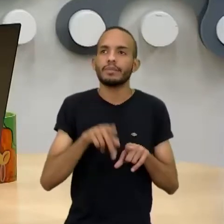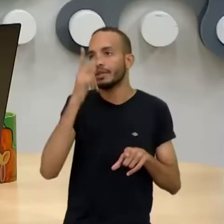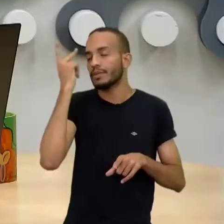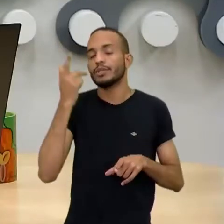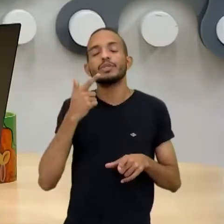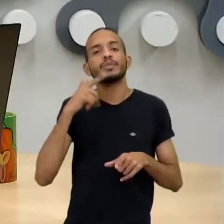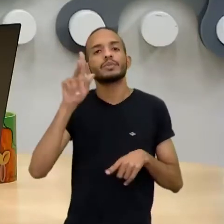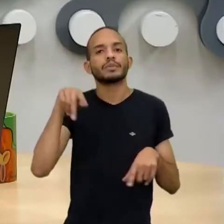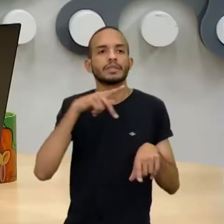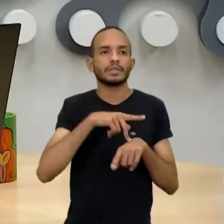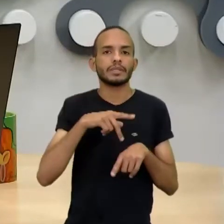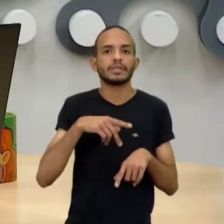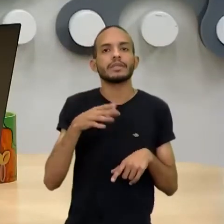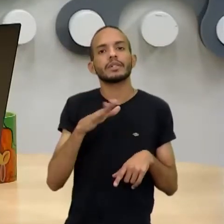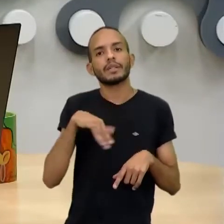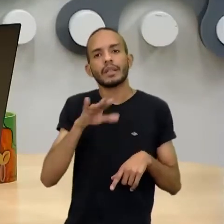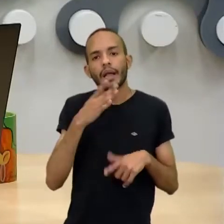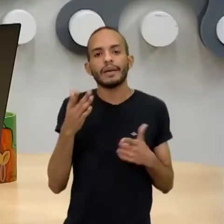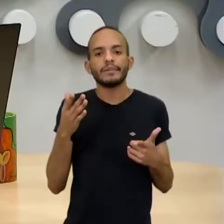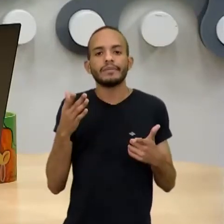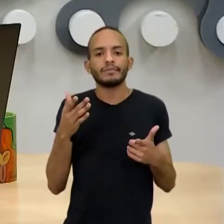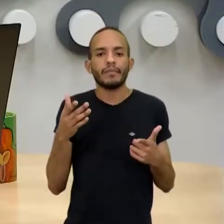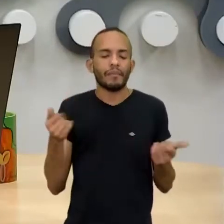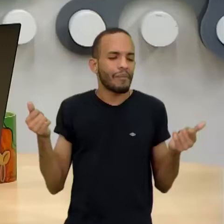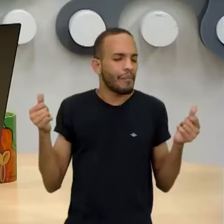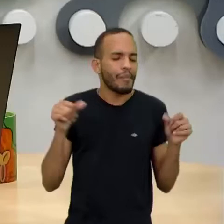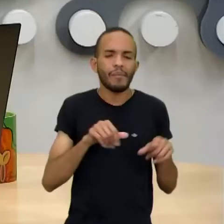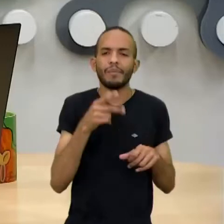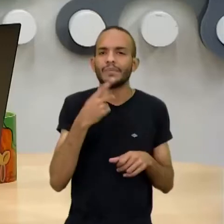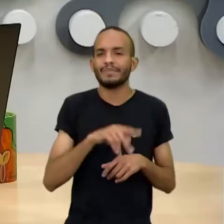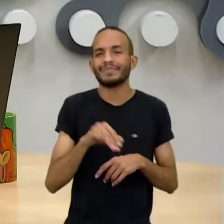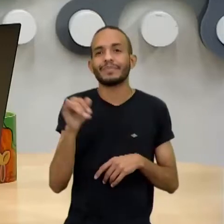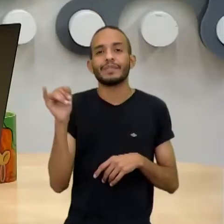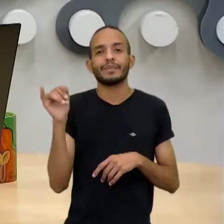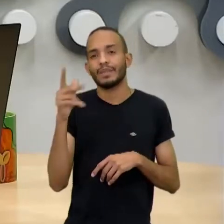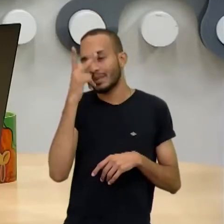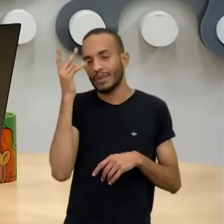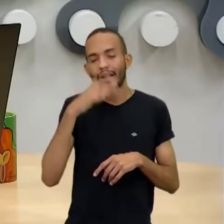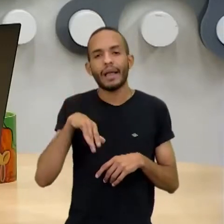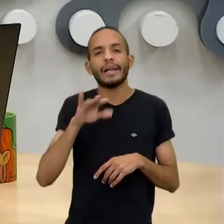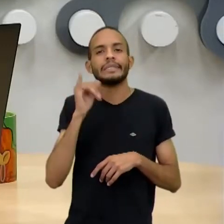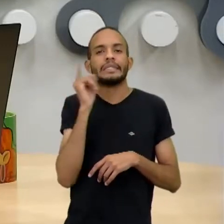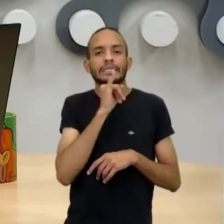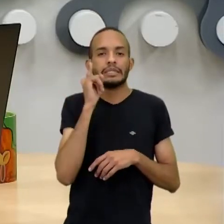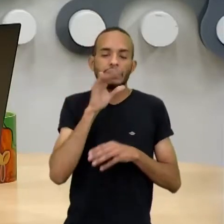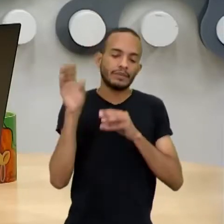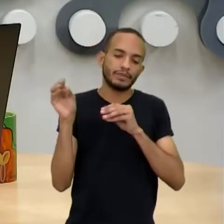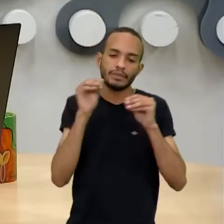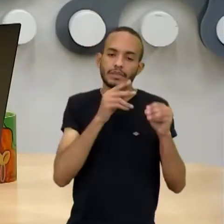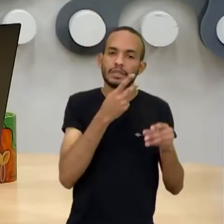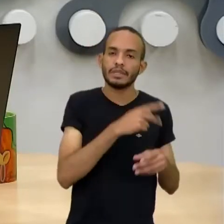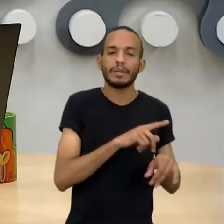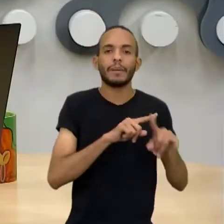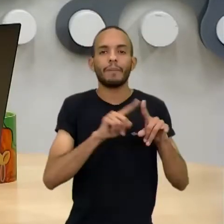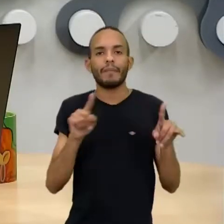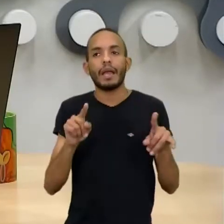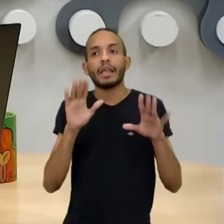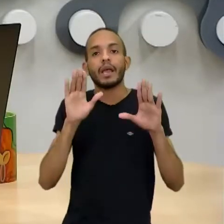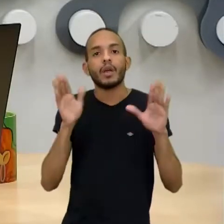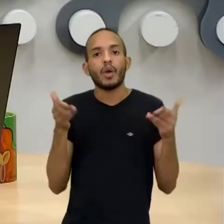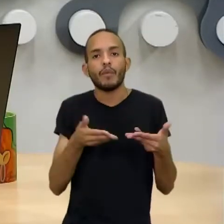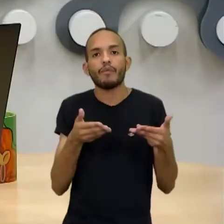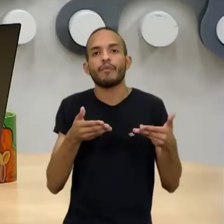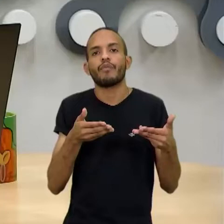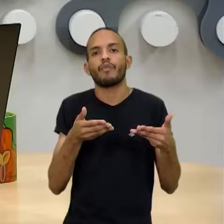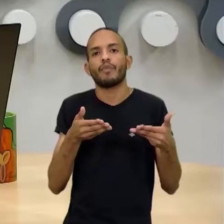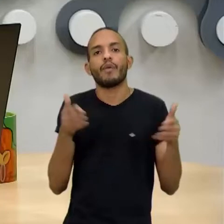imigrantes italianos que também chegaram em péssimas condições, né? A gente não está dizendo o contrário, mas o nosso recorte é o povo